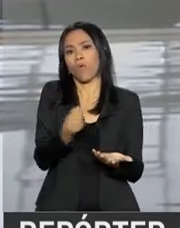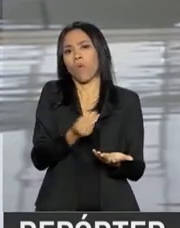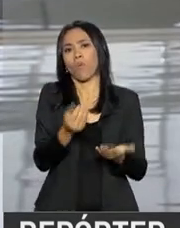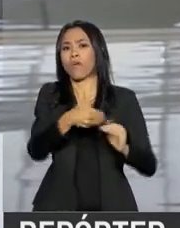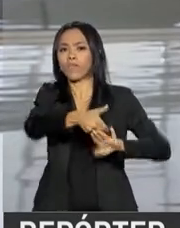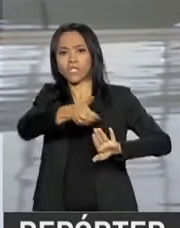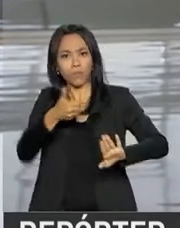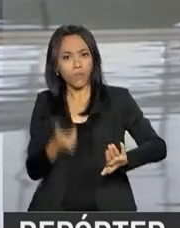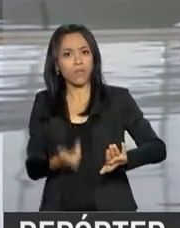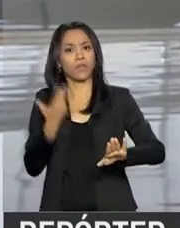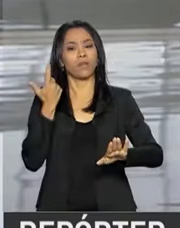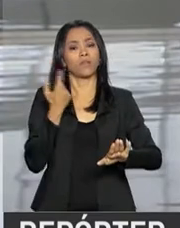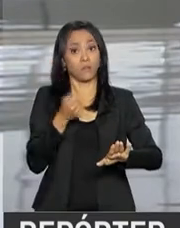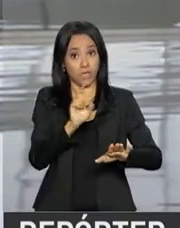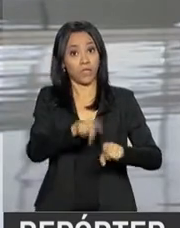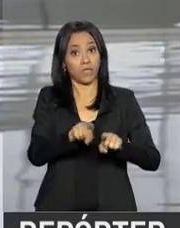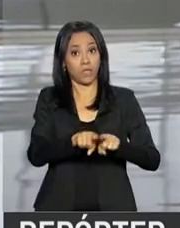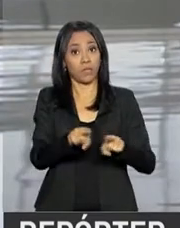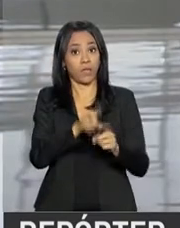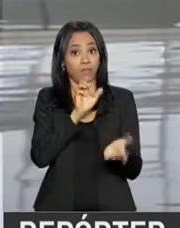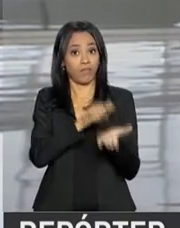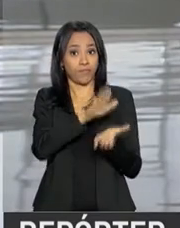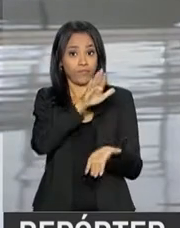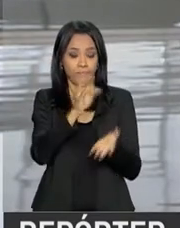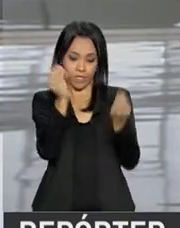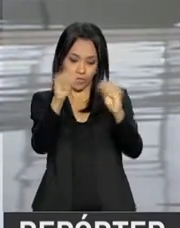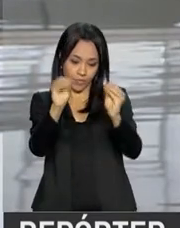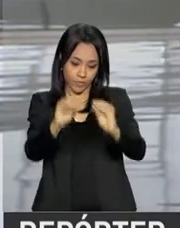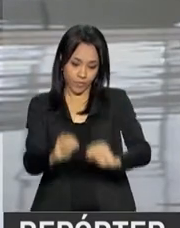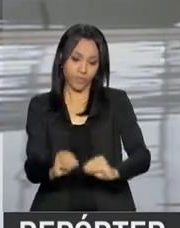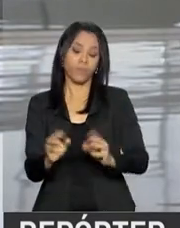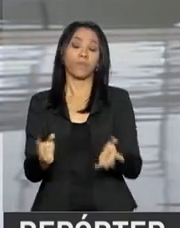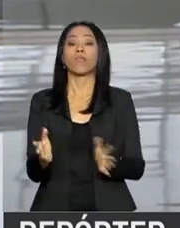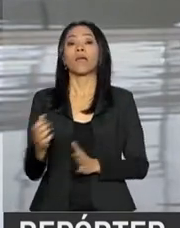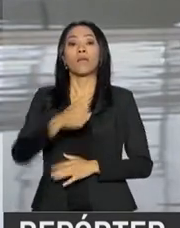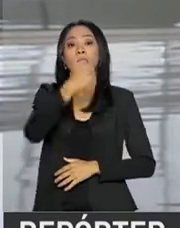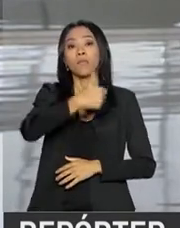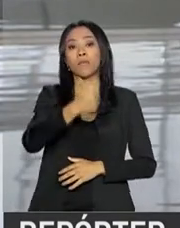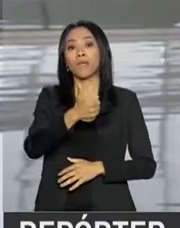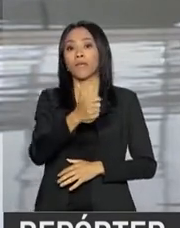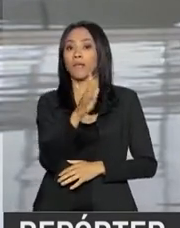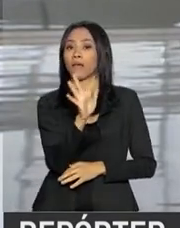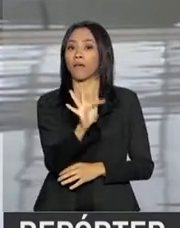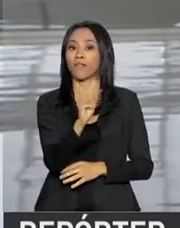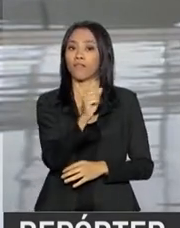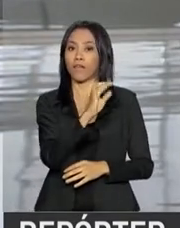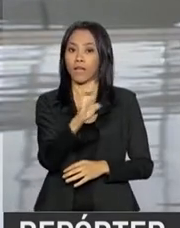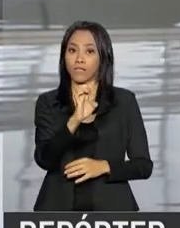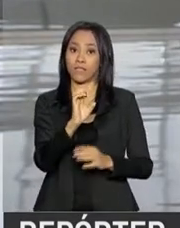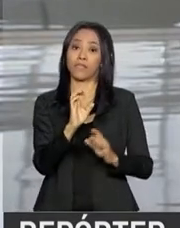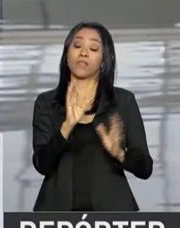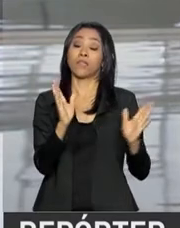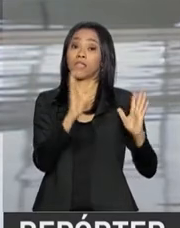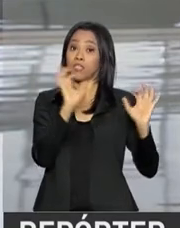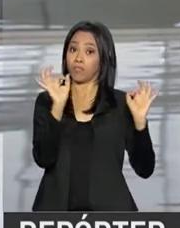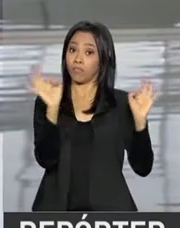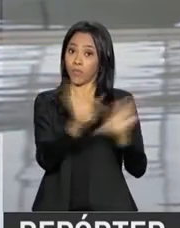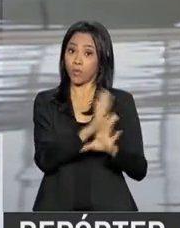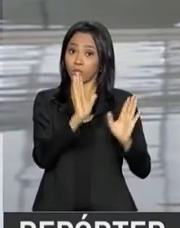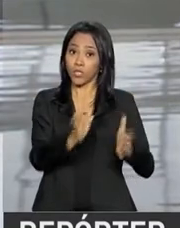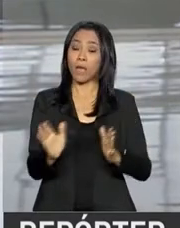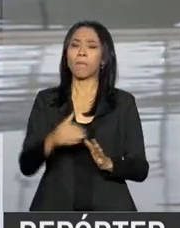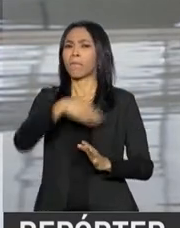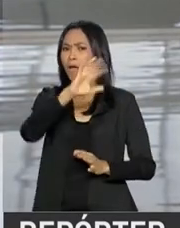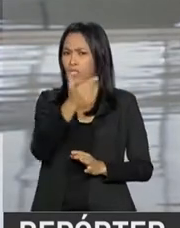afastamentos e demissões na primeira fase do programa que terminou no dia 28 de fevereiro mais de 12 mil empresas